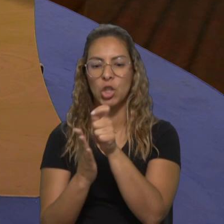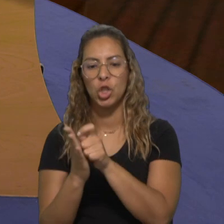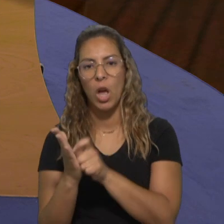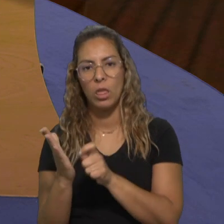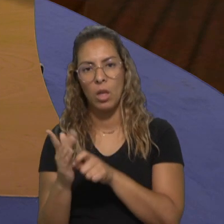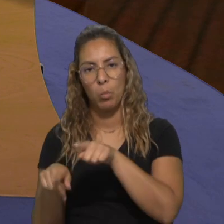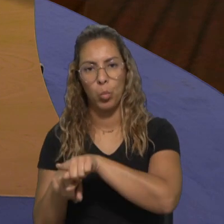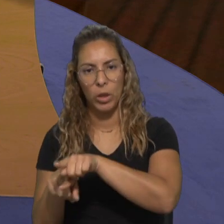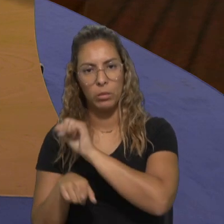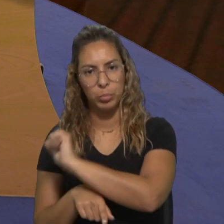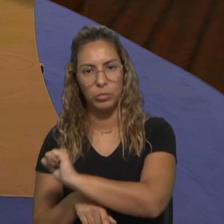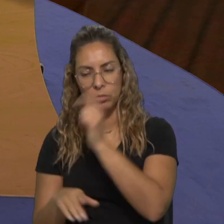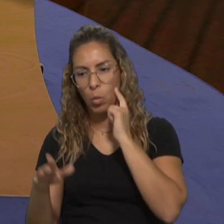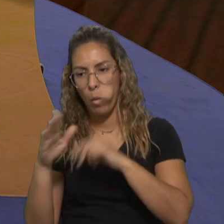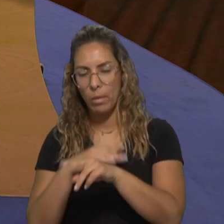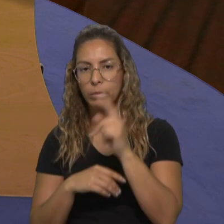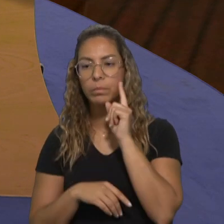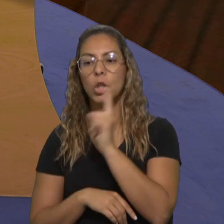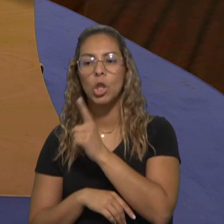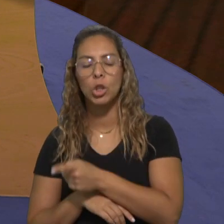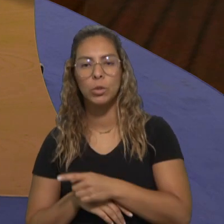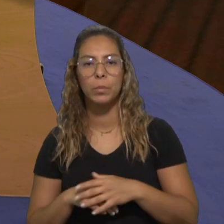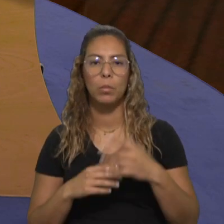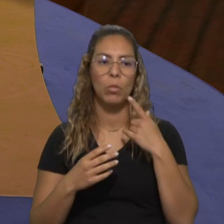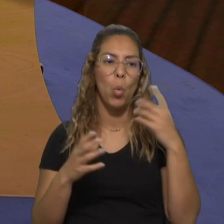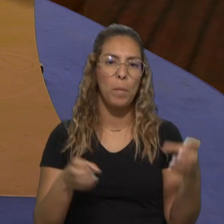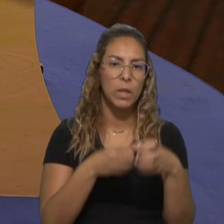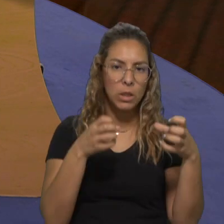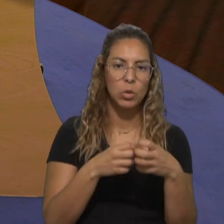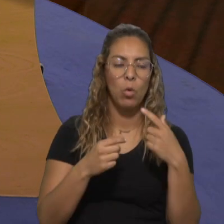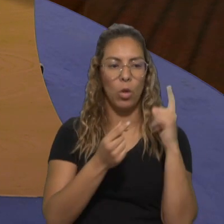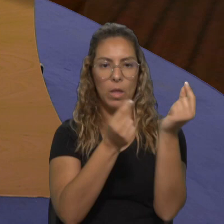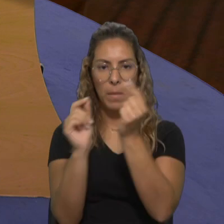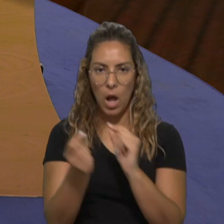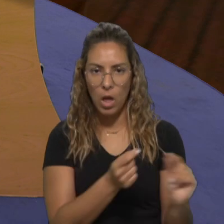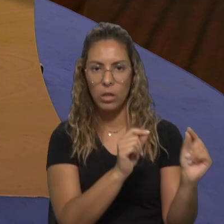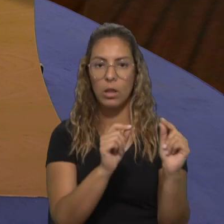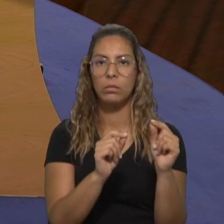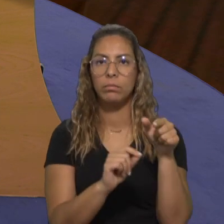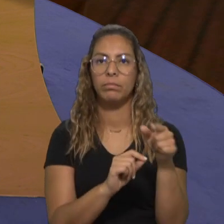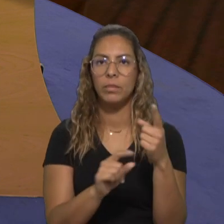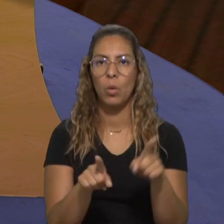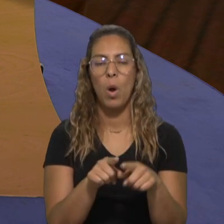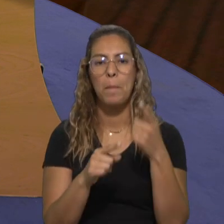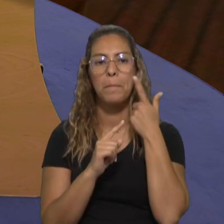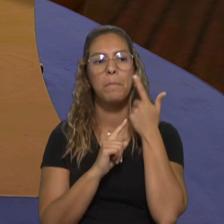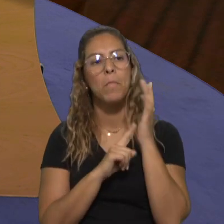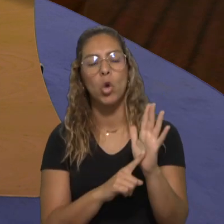a campanha eleitoral nas ruas ou em comícios ou em debates não mostra